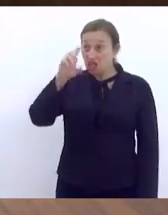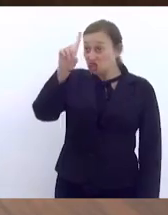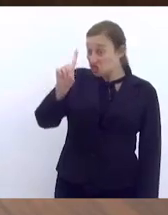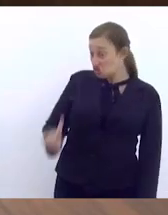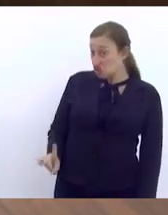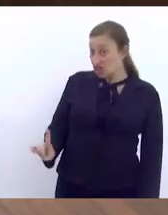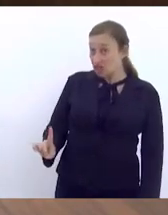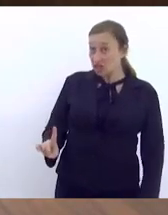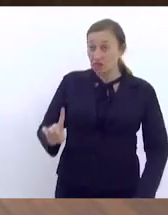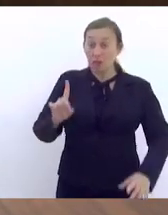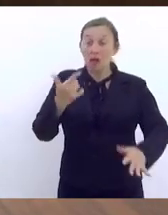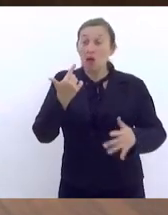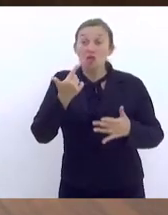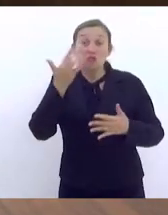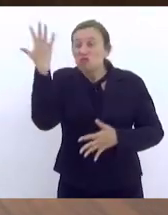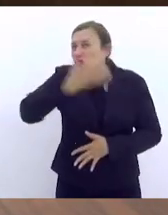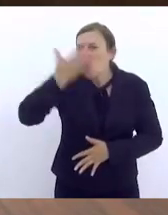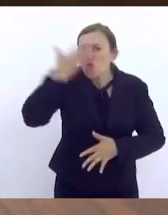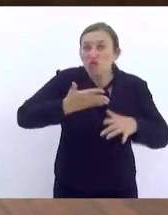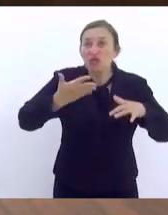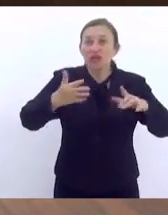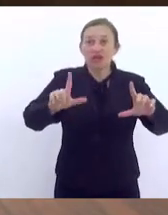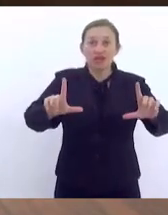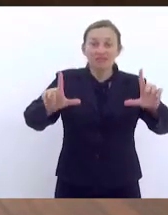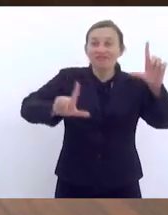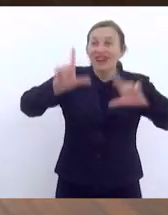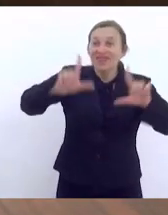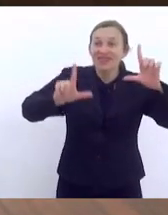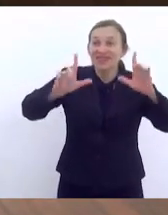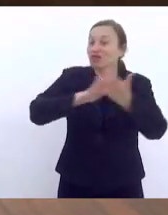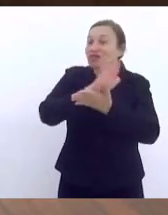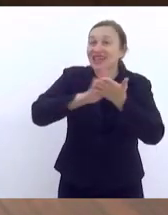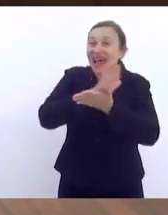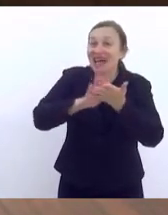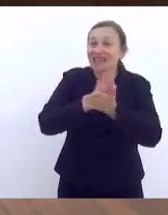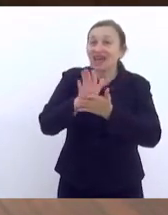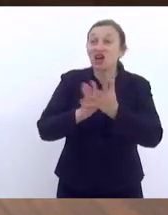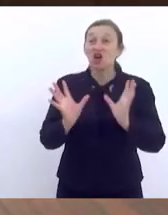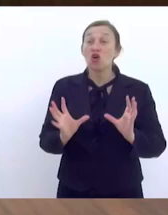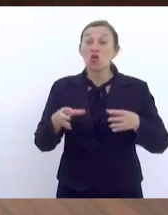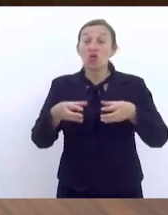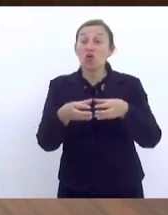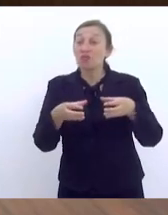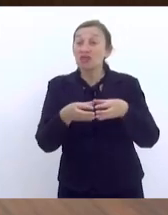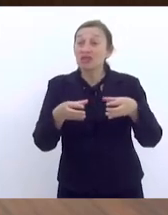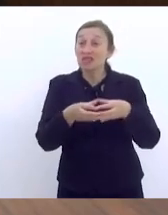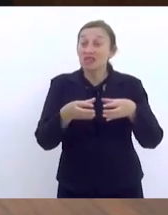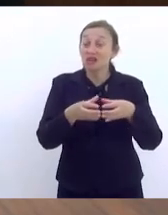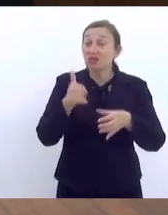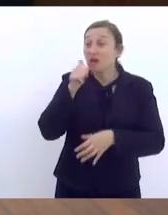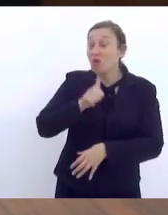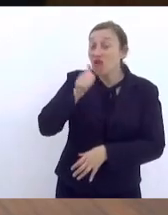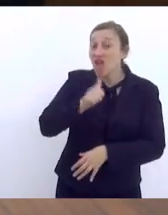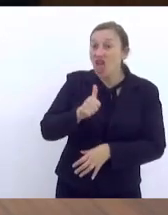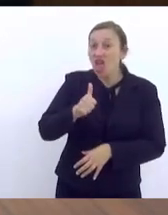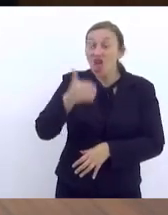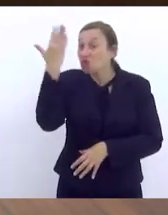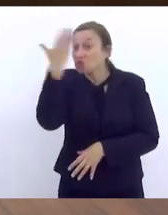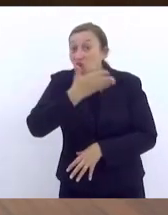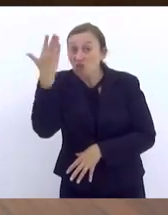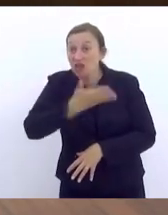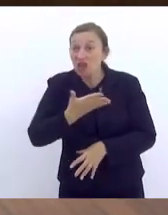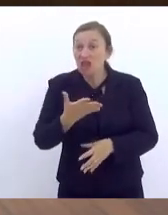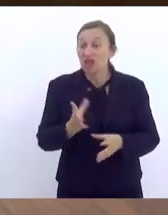comissão do preconceito não vi Comissão da mulher ninguém levantar na minha bandeira na frente da Leste foi o evento Eu quase fui lixada por falar apenas